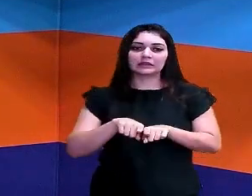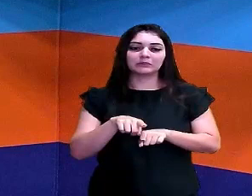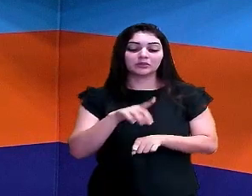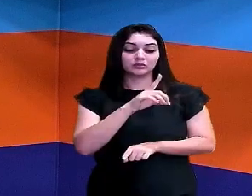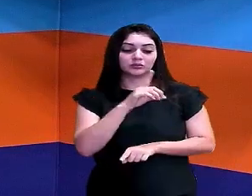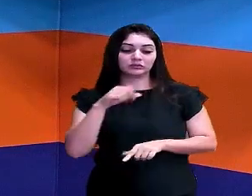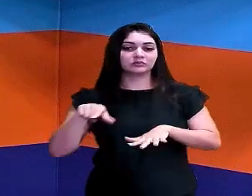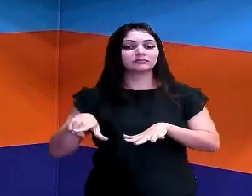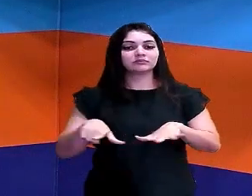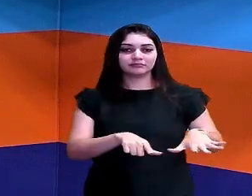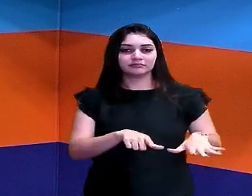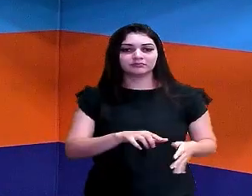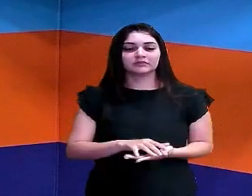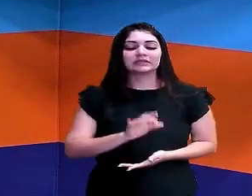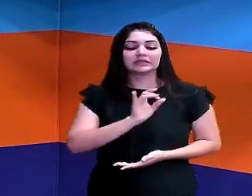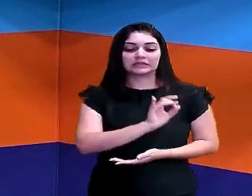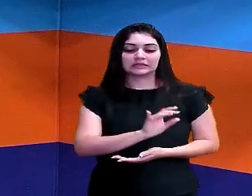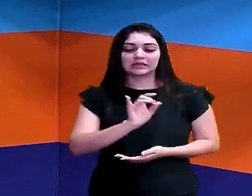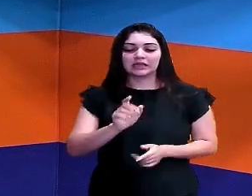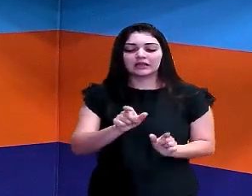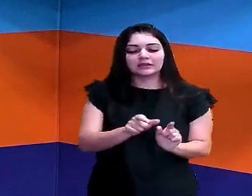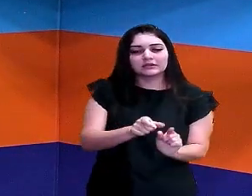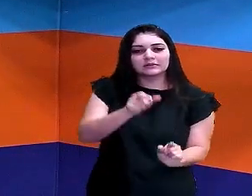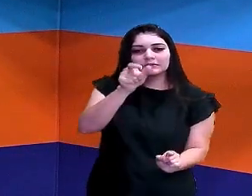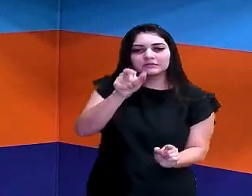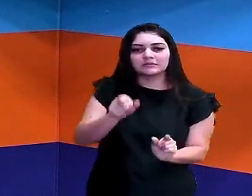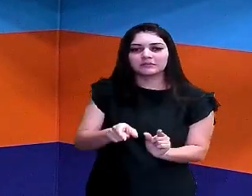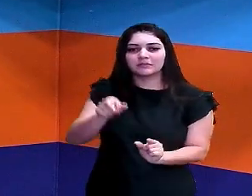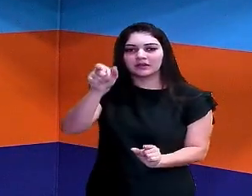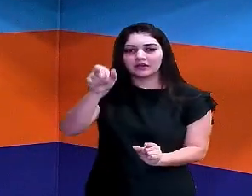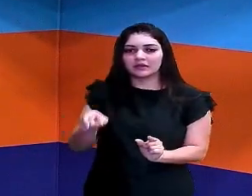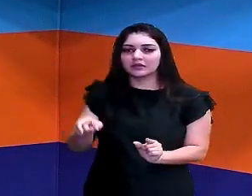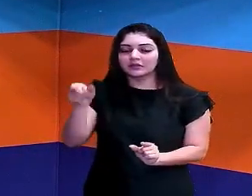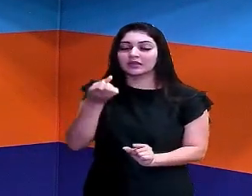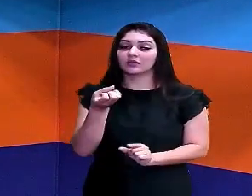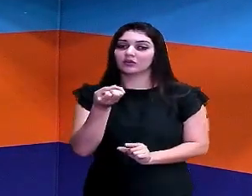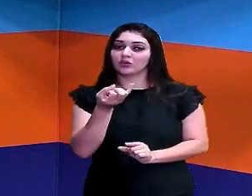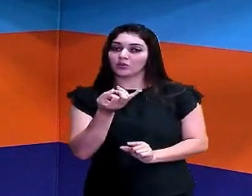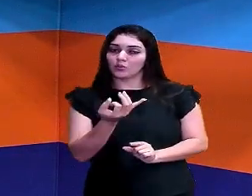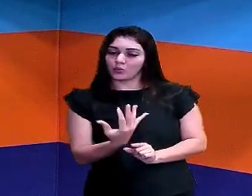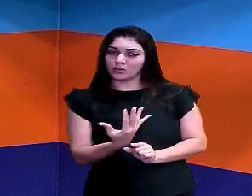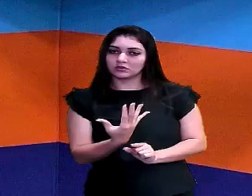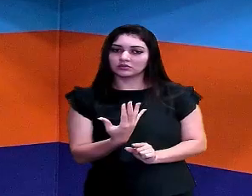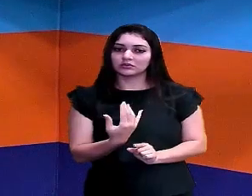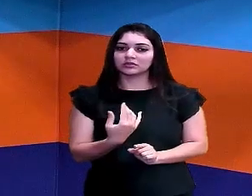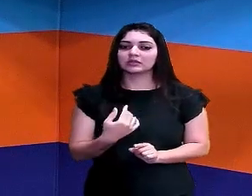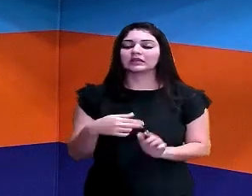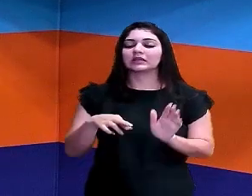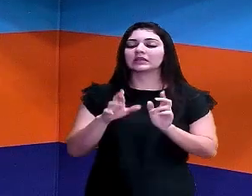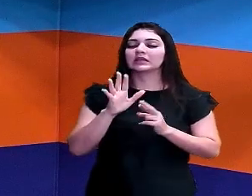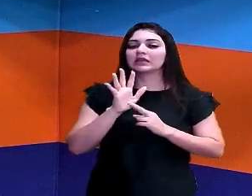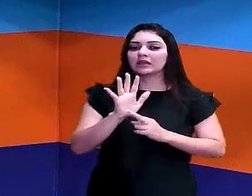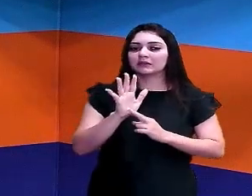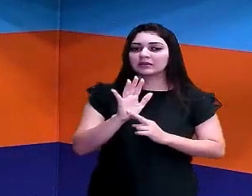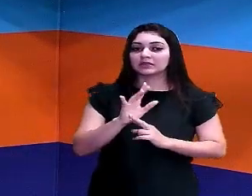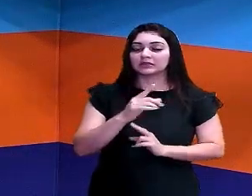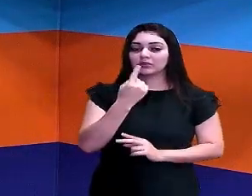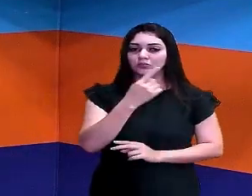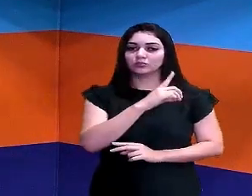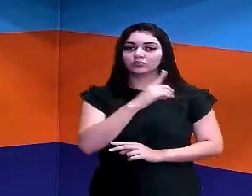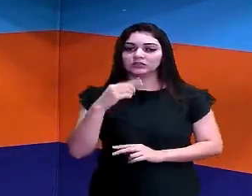semana. E cada barrinha dessa é uma quantidade e representa um dia da